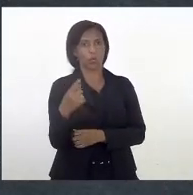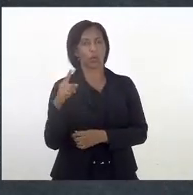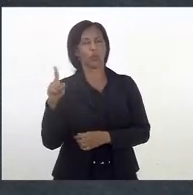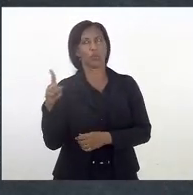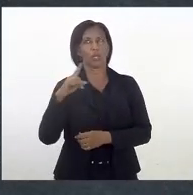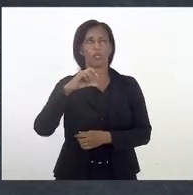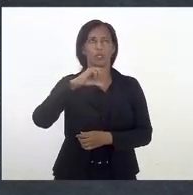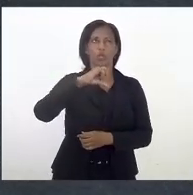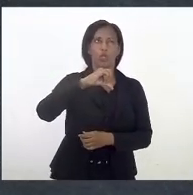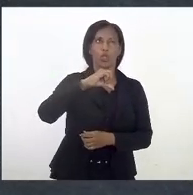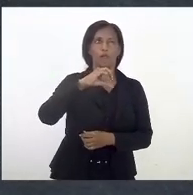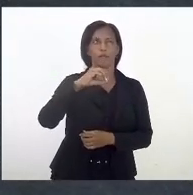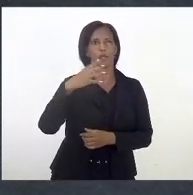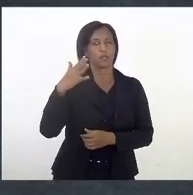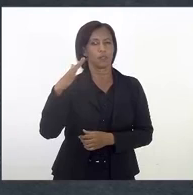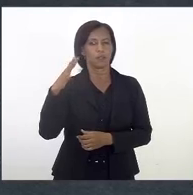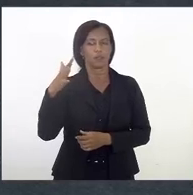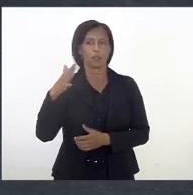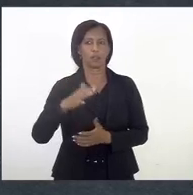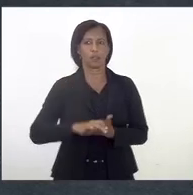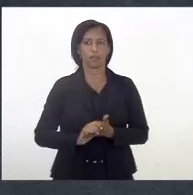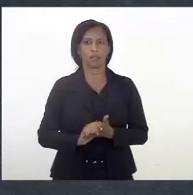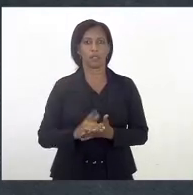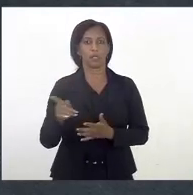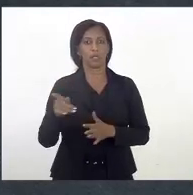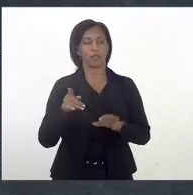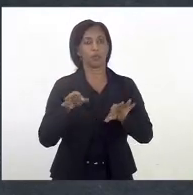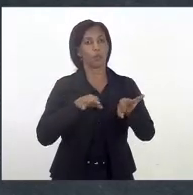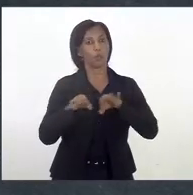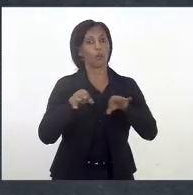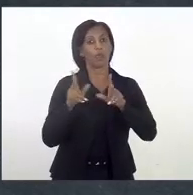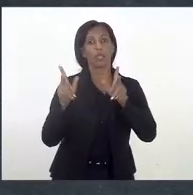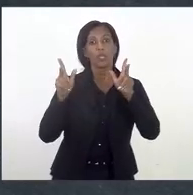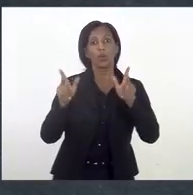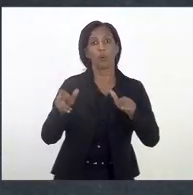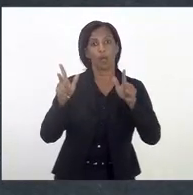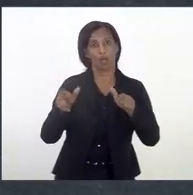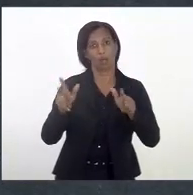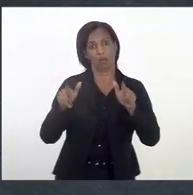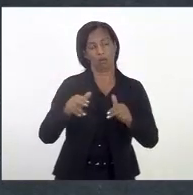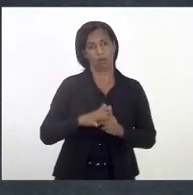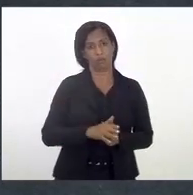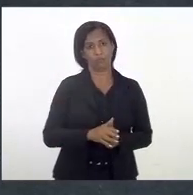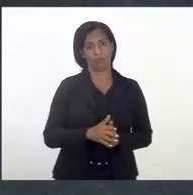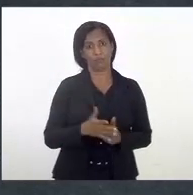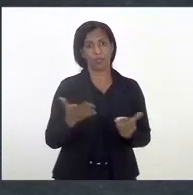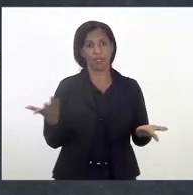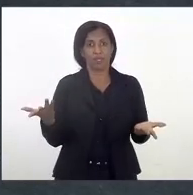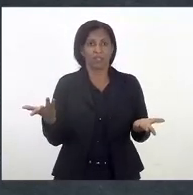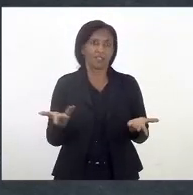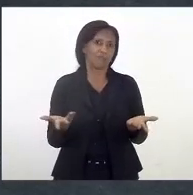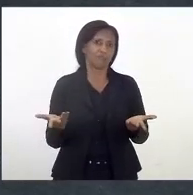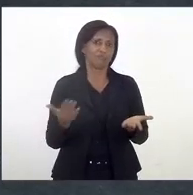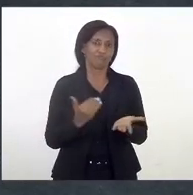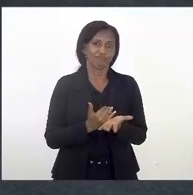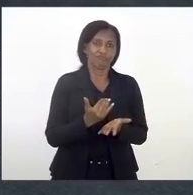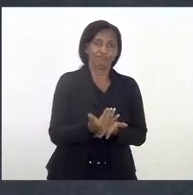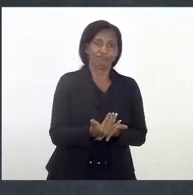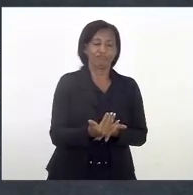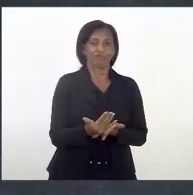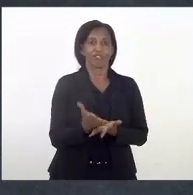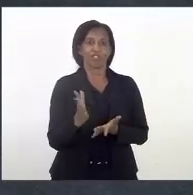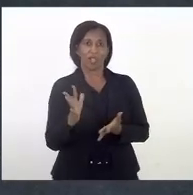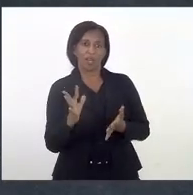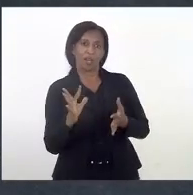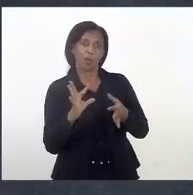novecentos e alguma coisa oferecer um por um um projeto igual praticamente então permitido desde já a